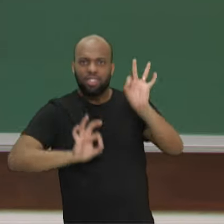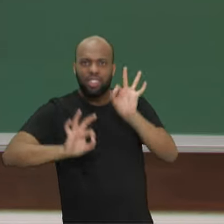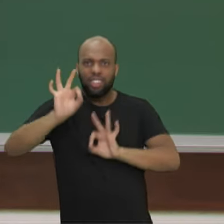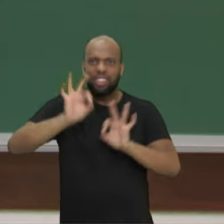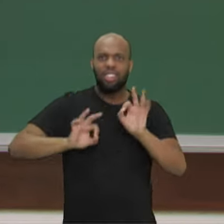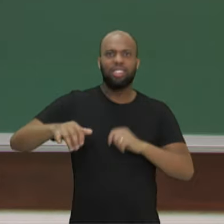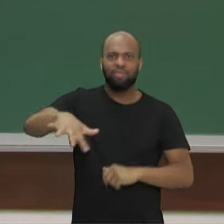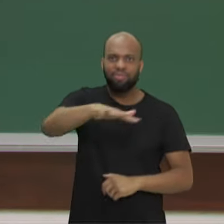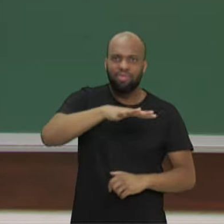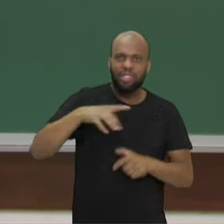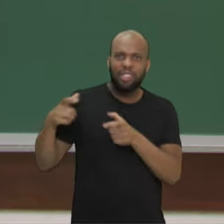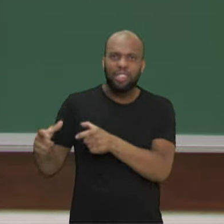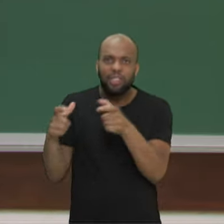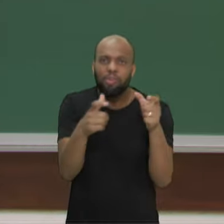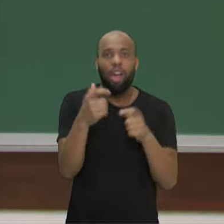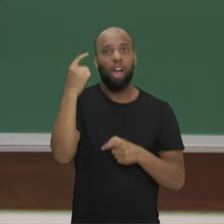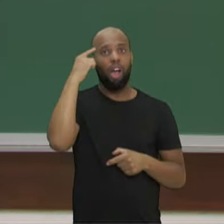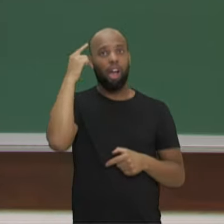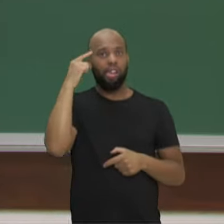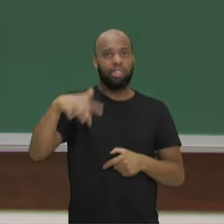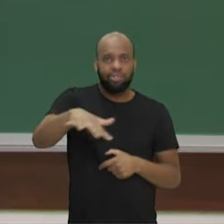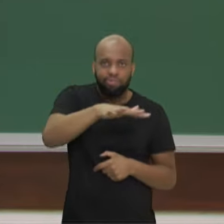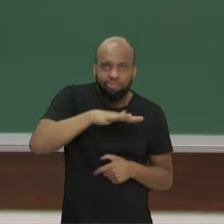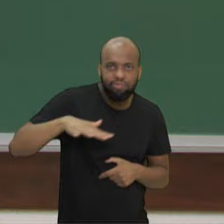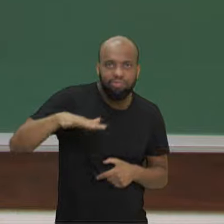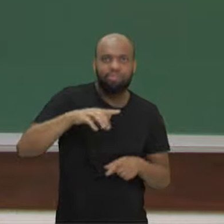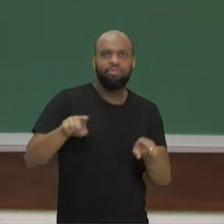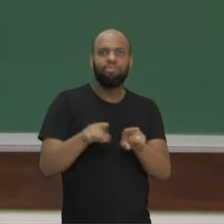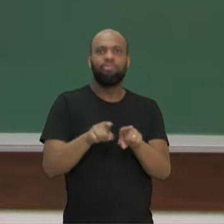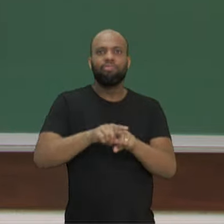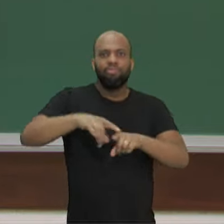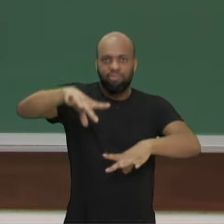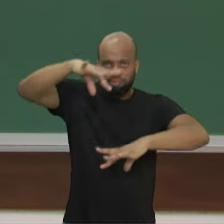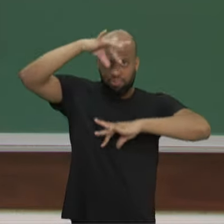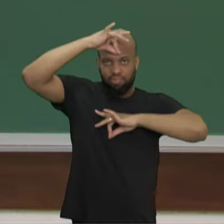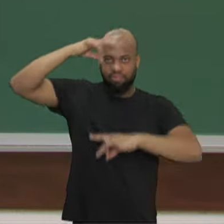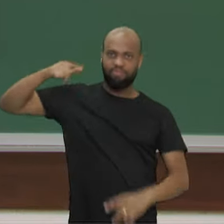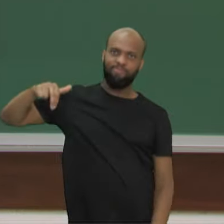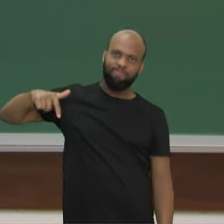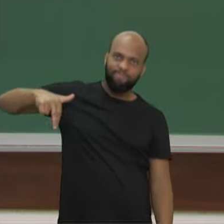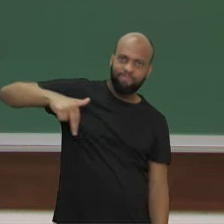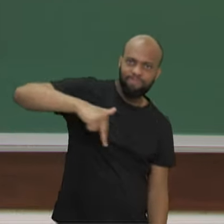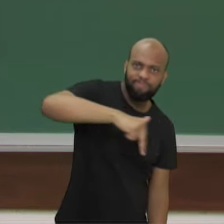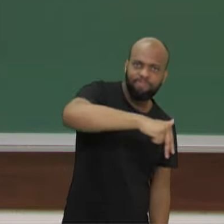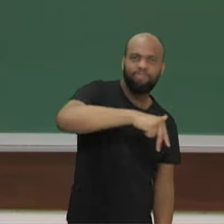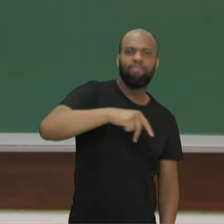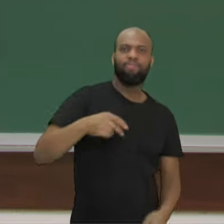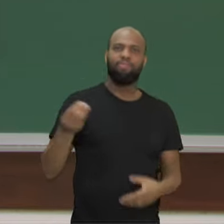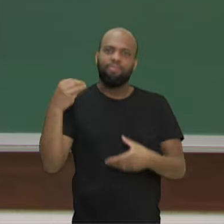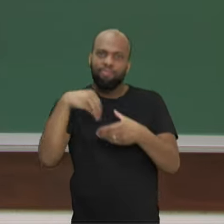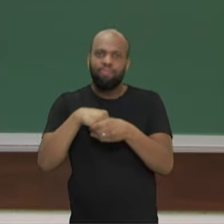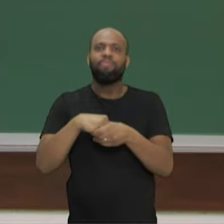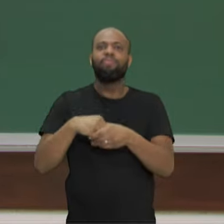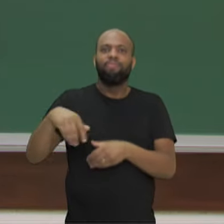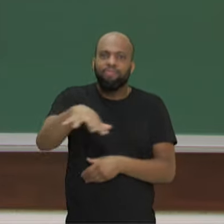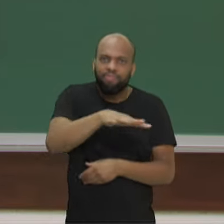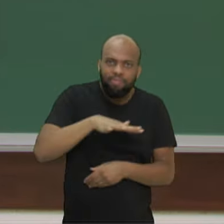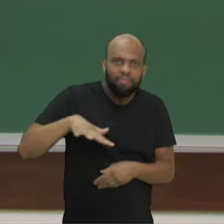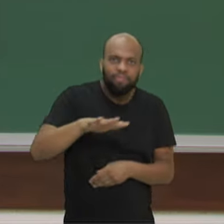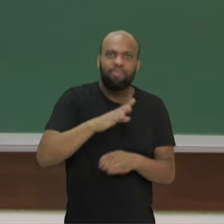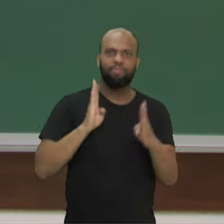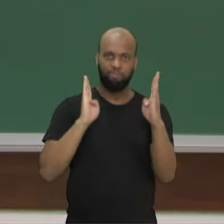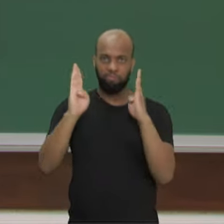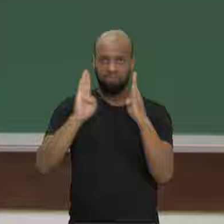não é? Ele pensa nesse espaço que as personagens vão caminhar, percorrer por dentro desse espaço